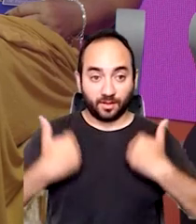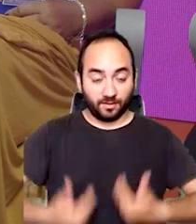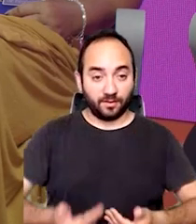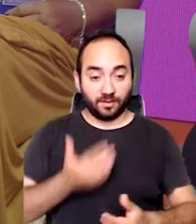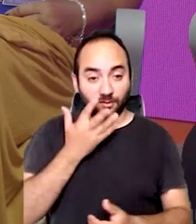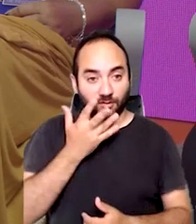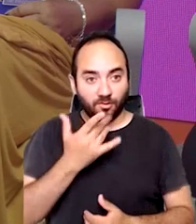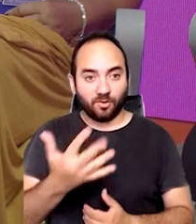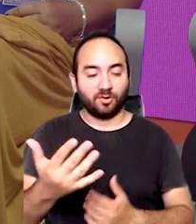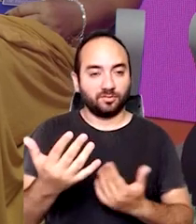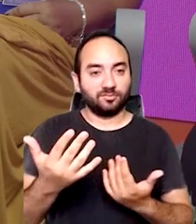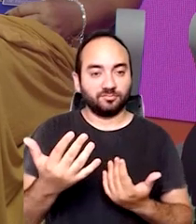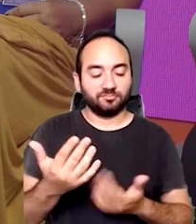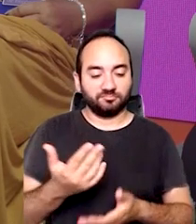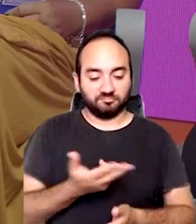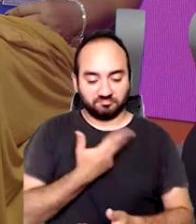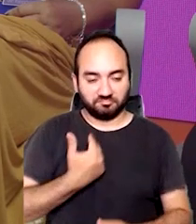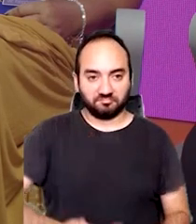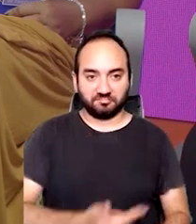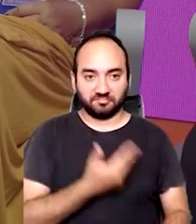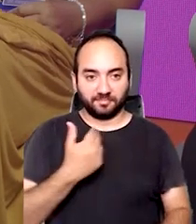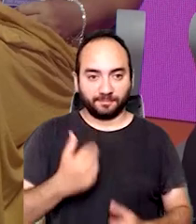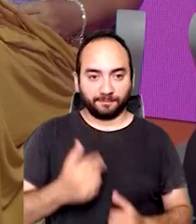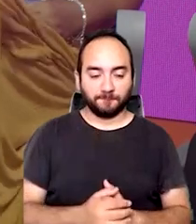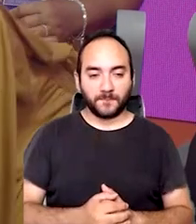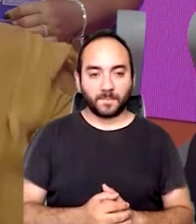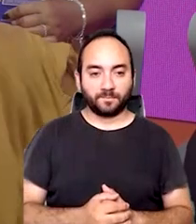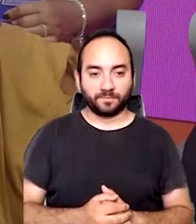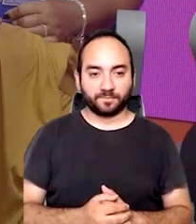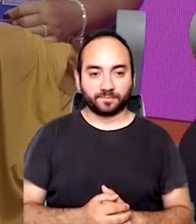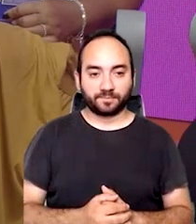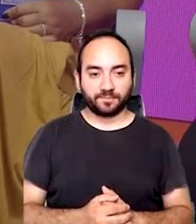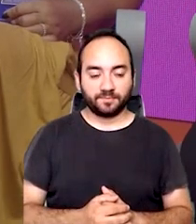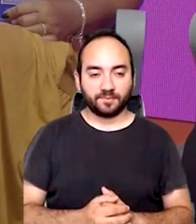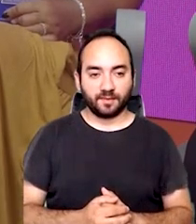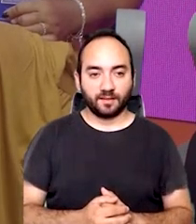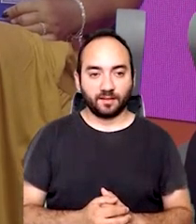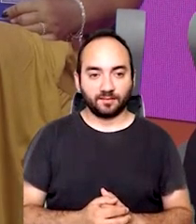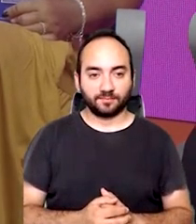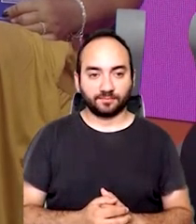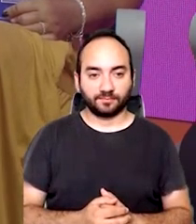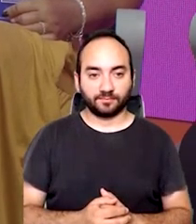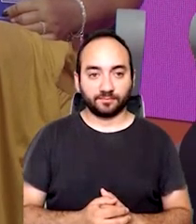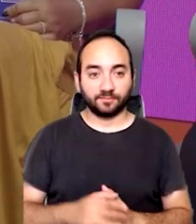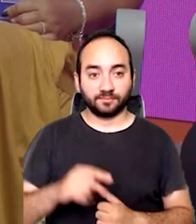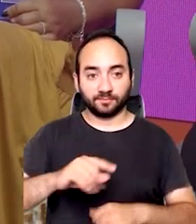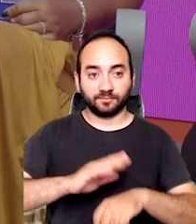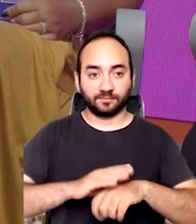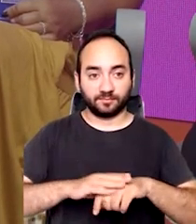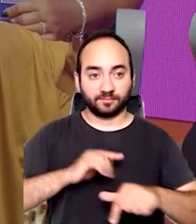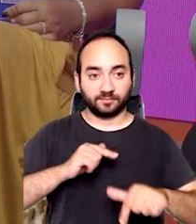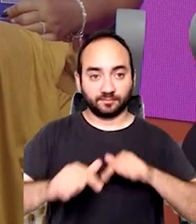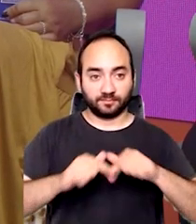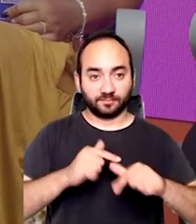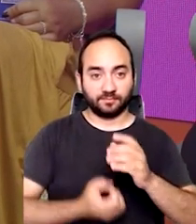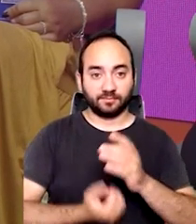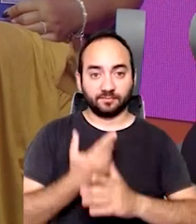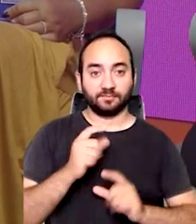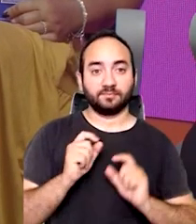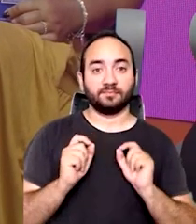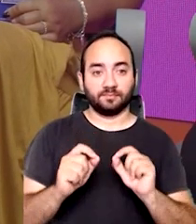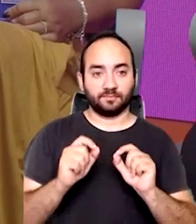uma veste estampada né colorida e o esse esse meu trabalho